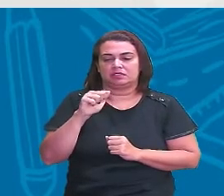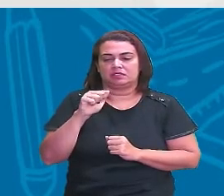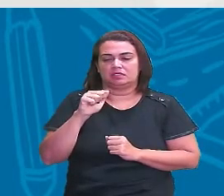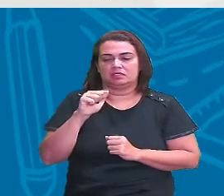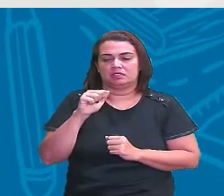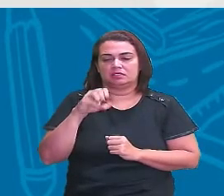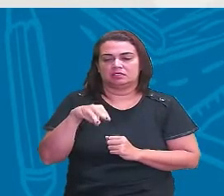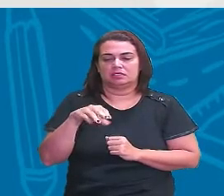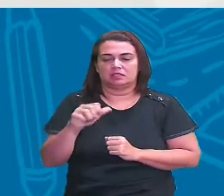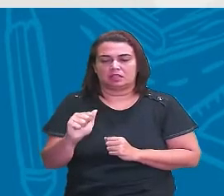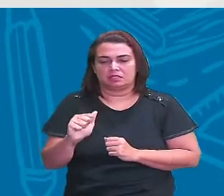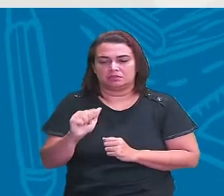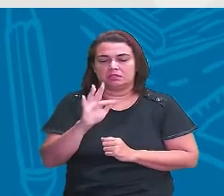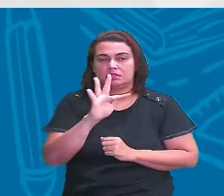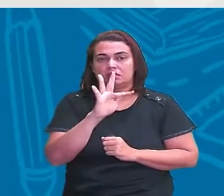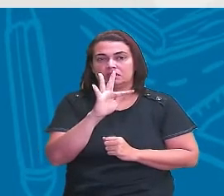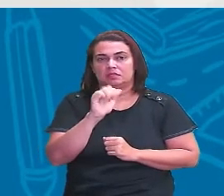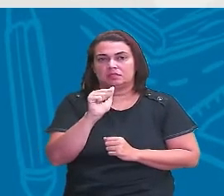fantasma, tá?